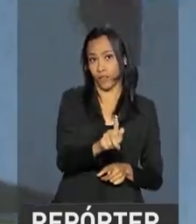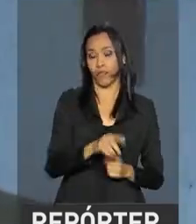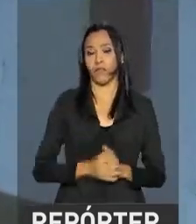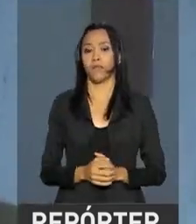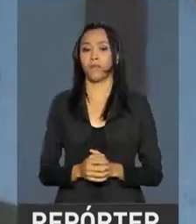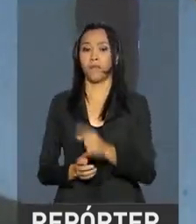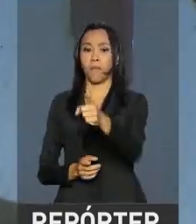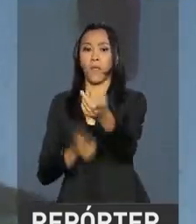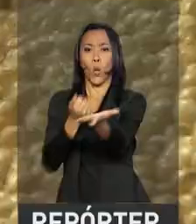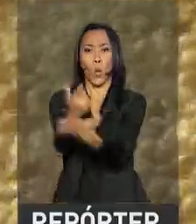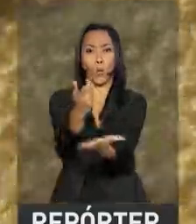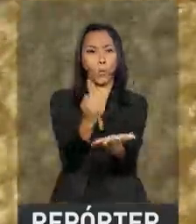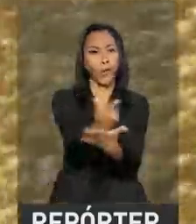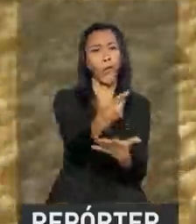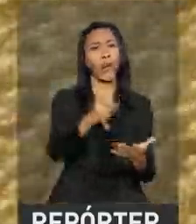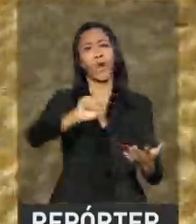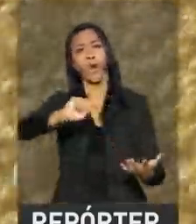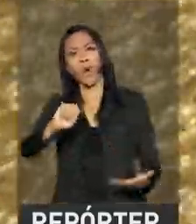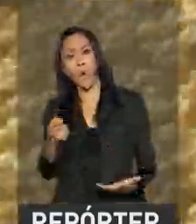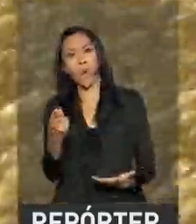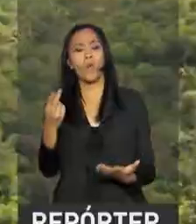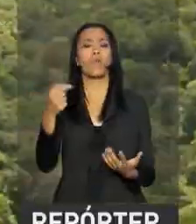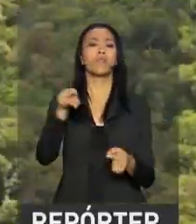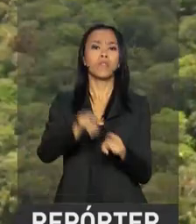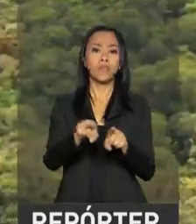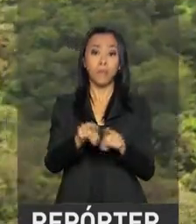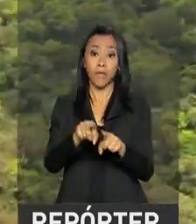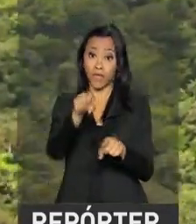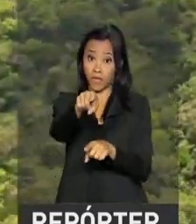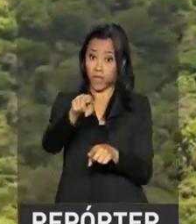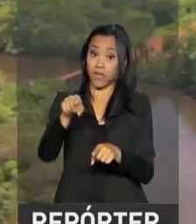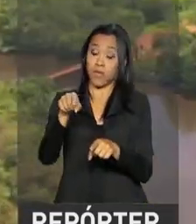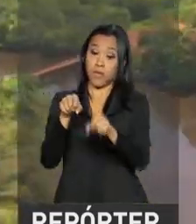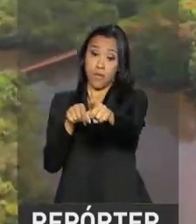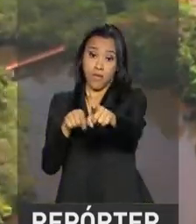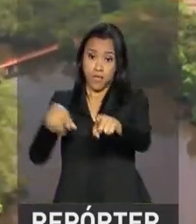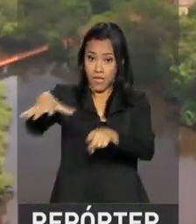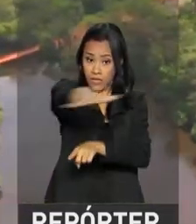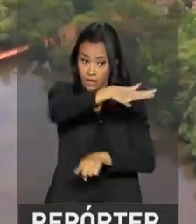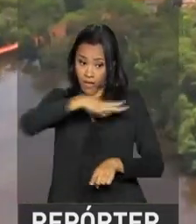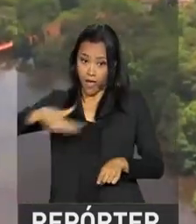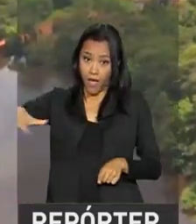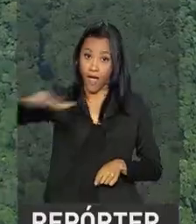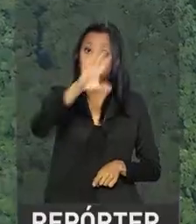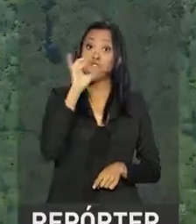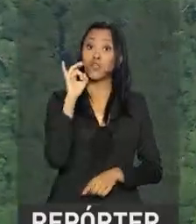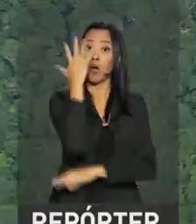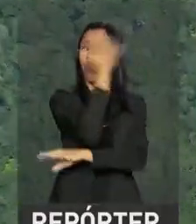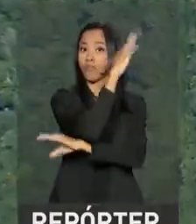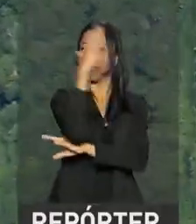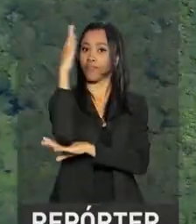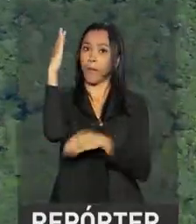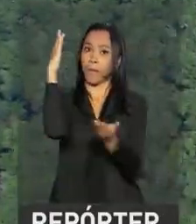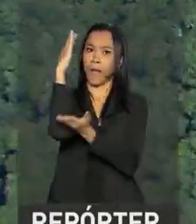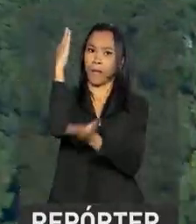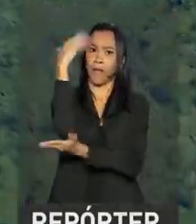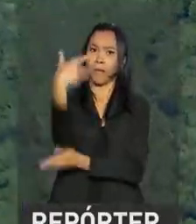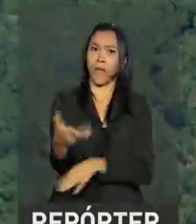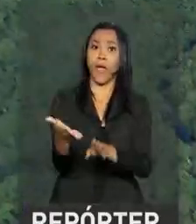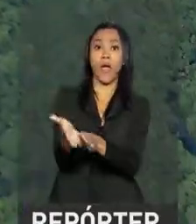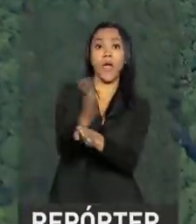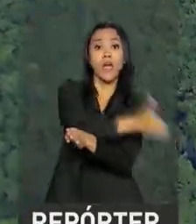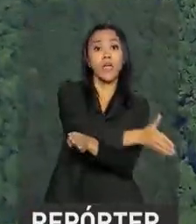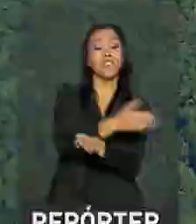comprar ou financiar soja produzida na amazônia só se for em área desmatada antes de 2008